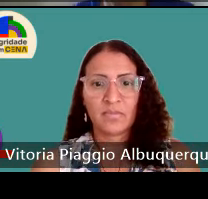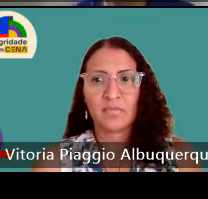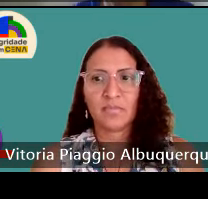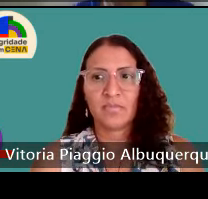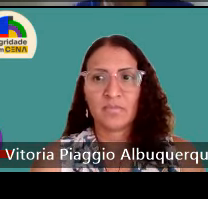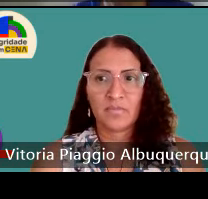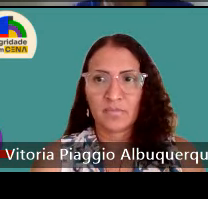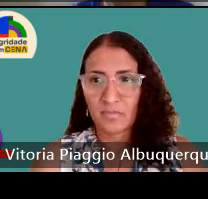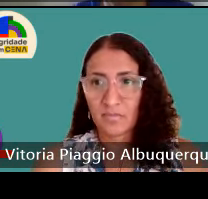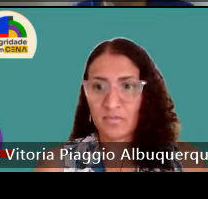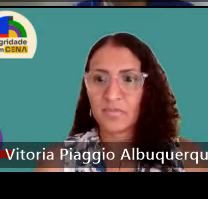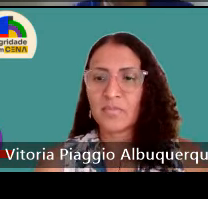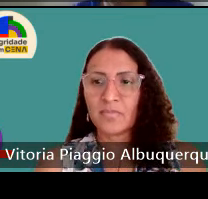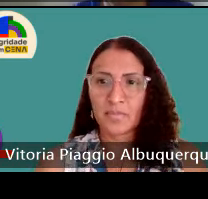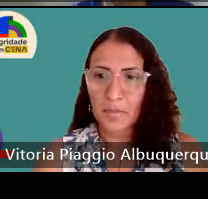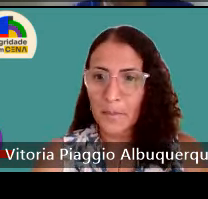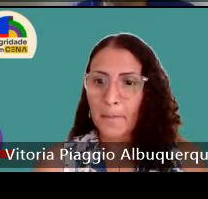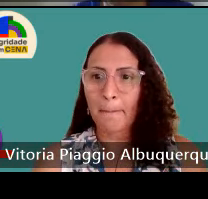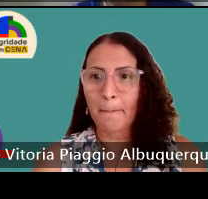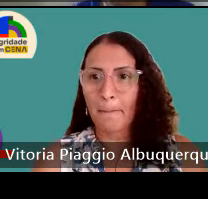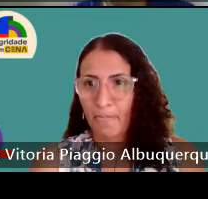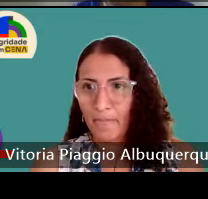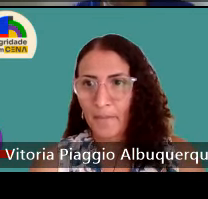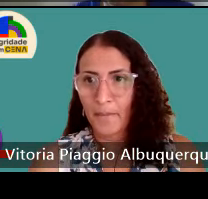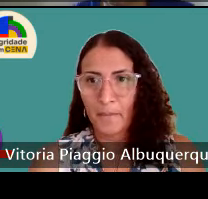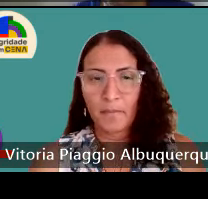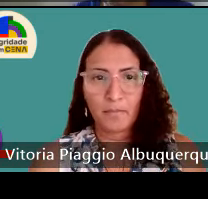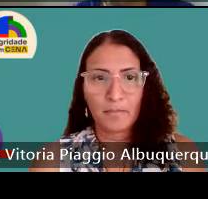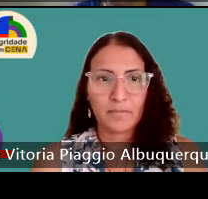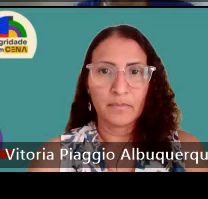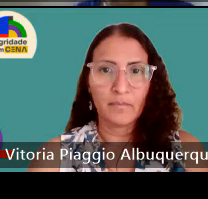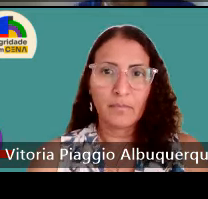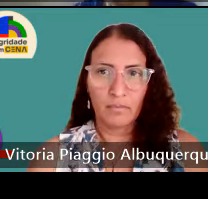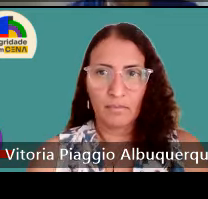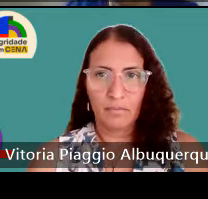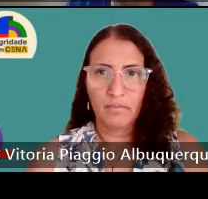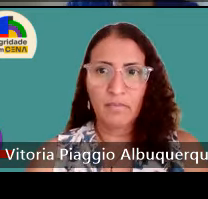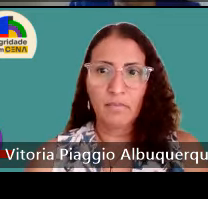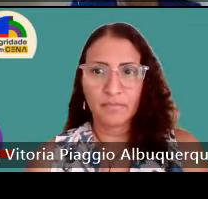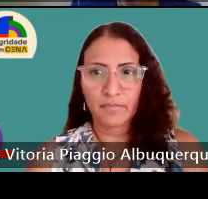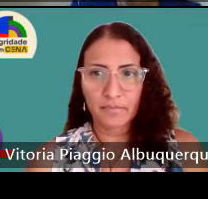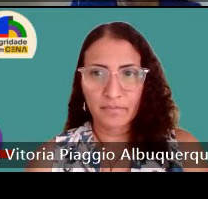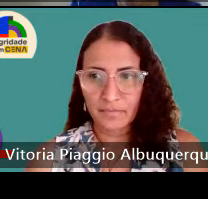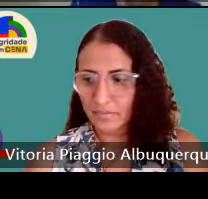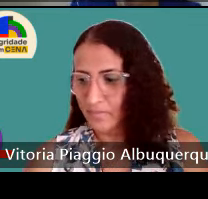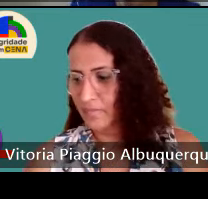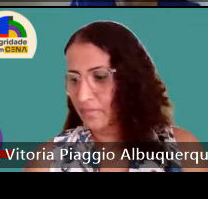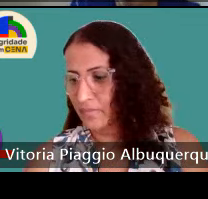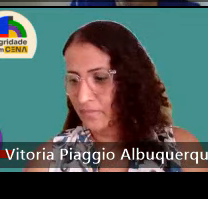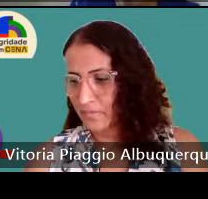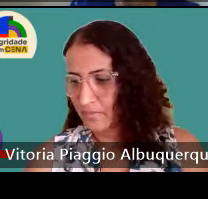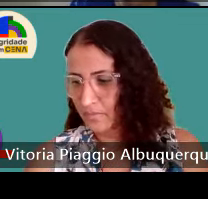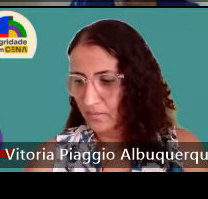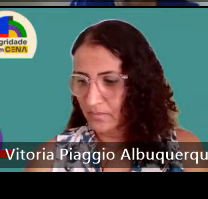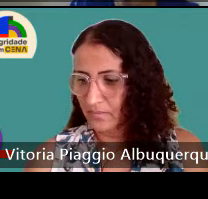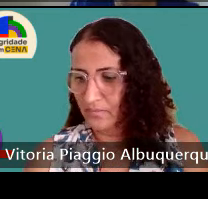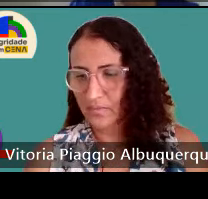um espaço grande para transformação e para mudar a nossa forma de enxergar e mudar a nossa forma de decidir né